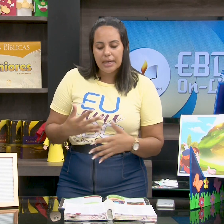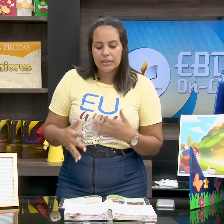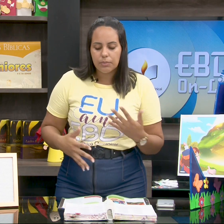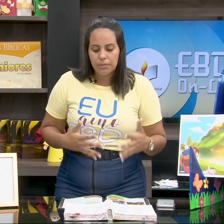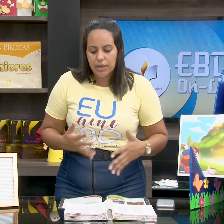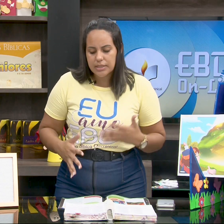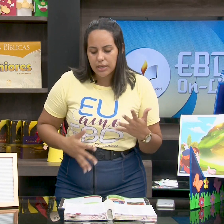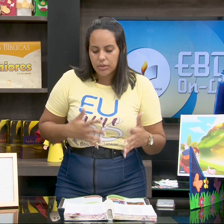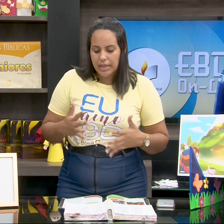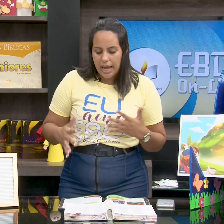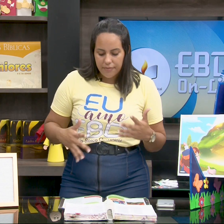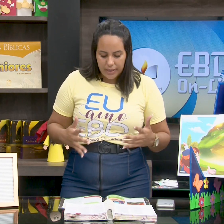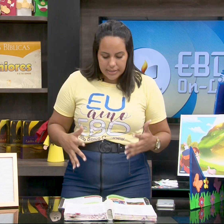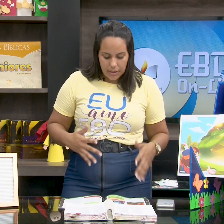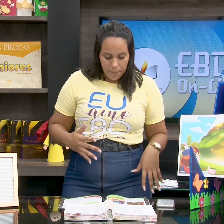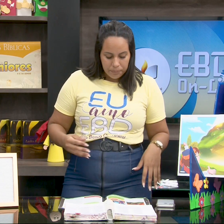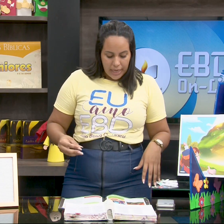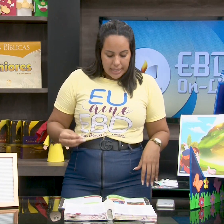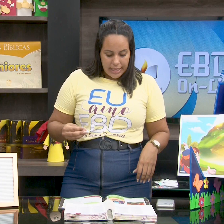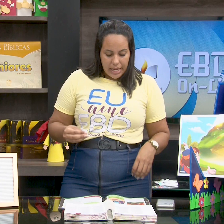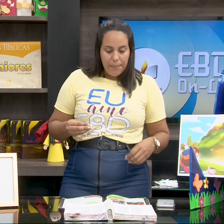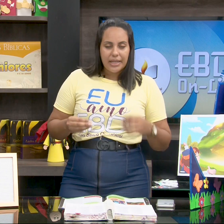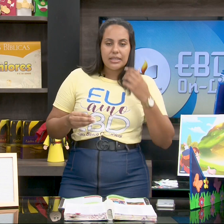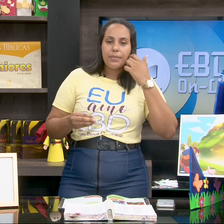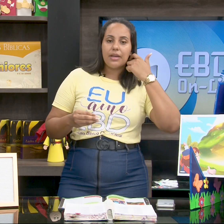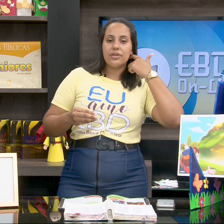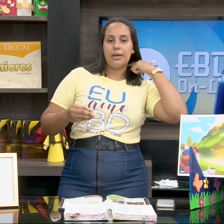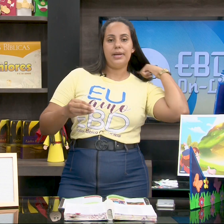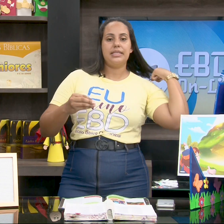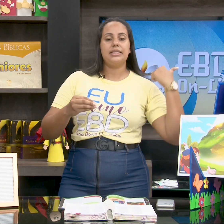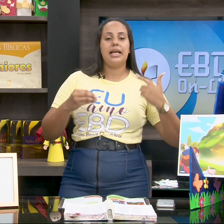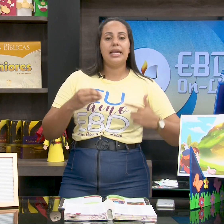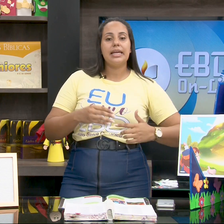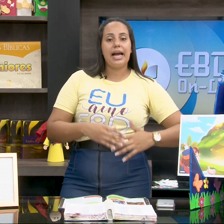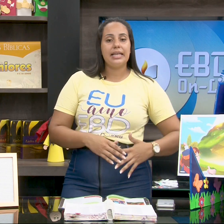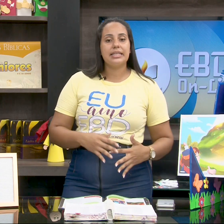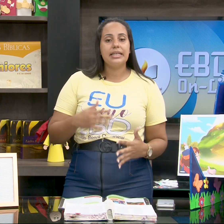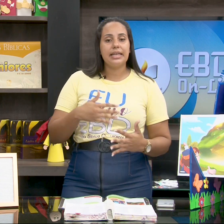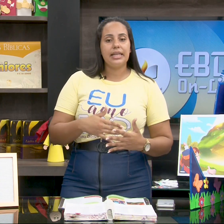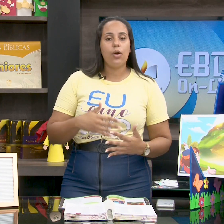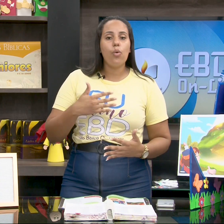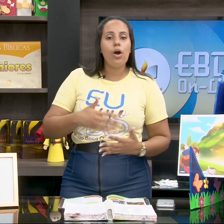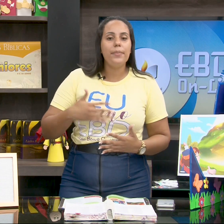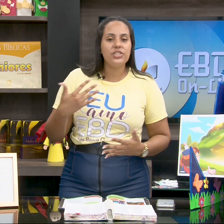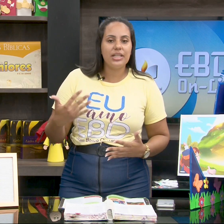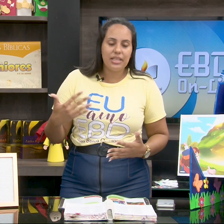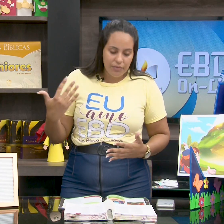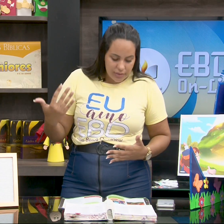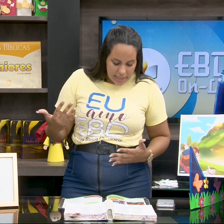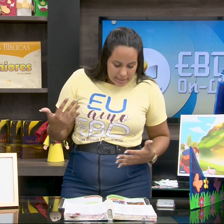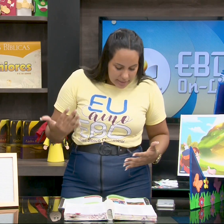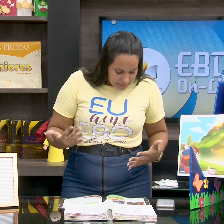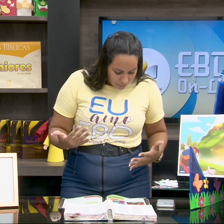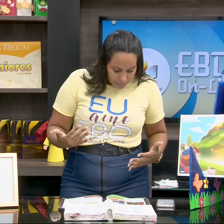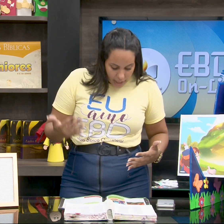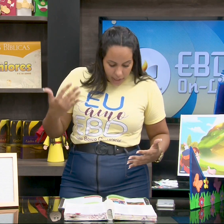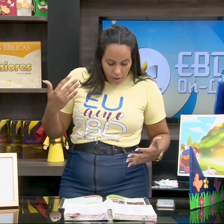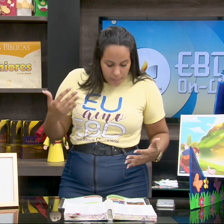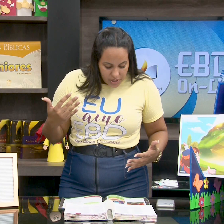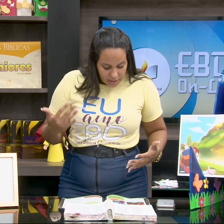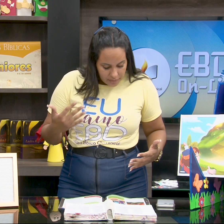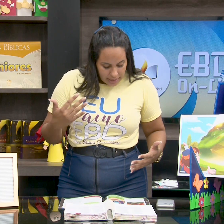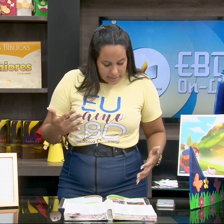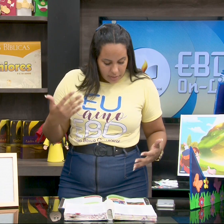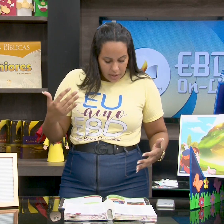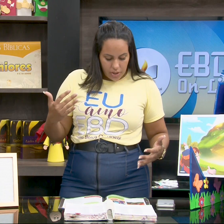essa parte do memorizando, da reflexão, tem a parte também que você precisa ler em casa e entender o objetivo dessa lição. E